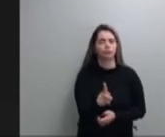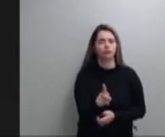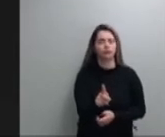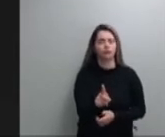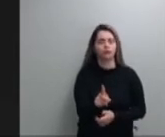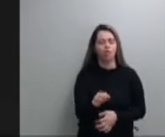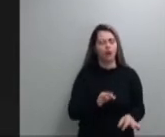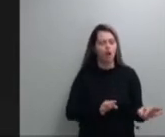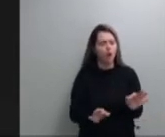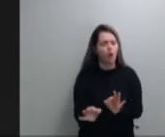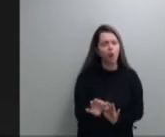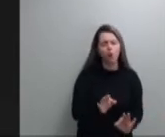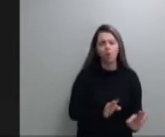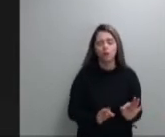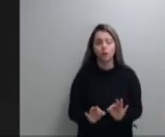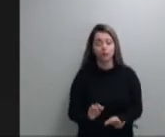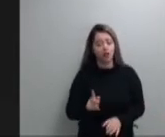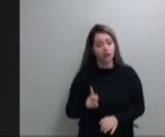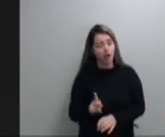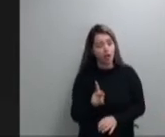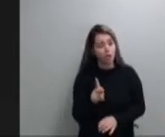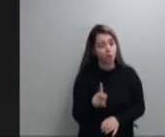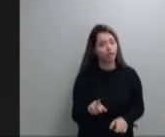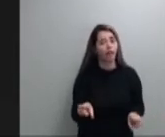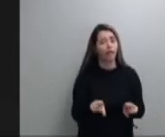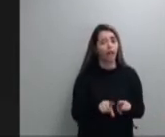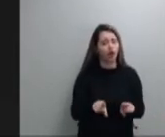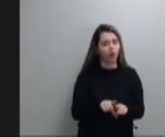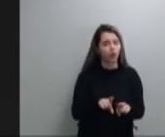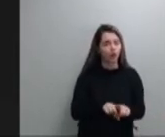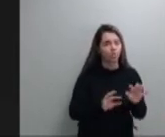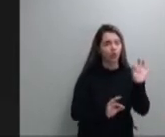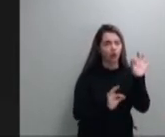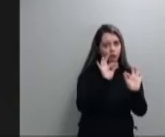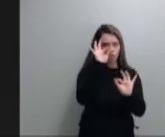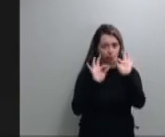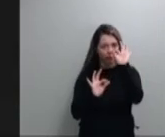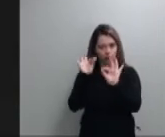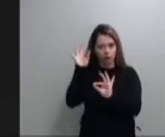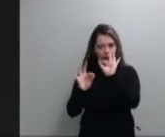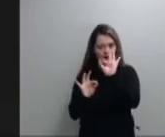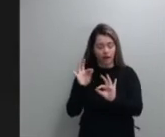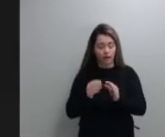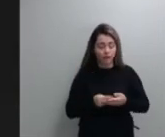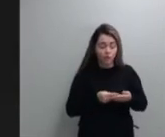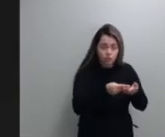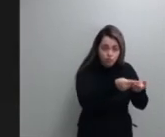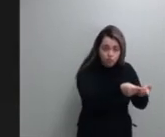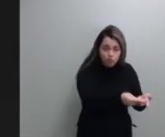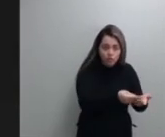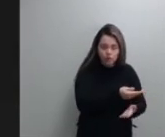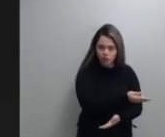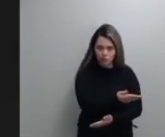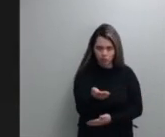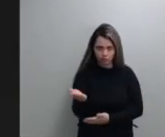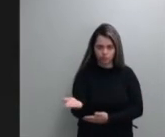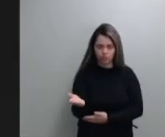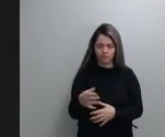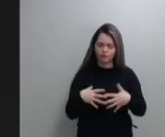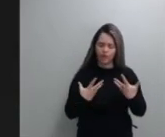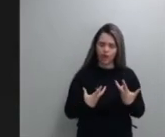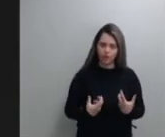acompanhada no gráfico constante do memorial que foi entregue a vossas excelências, e vamos então a eles. Em julho de